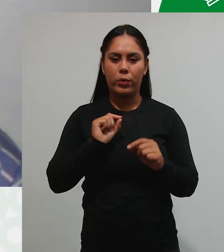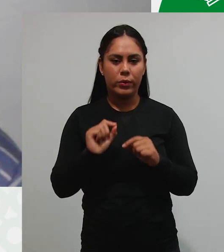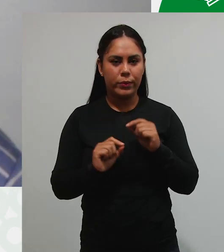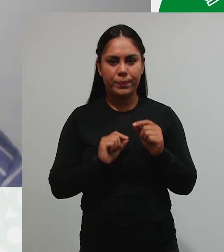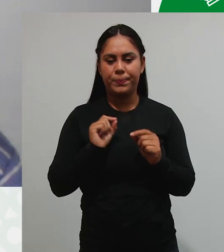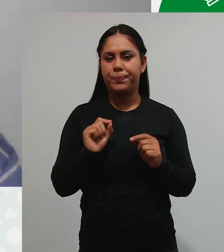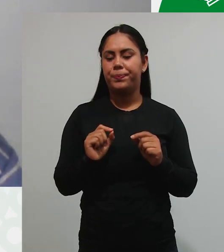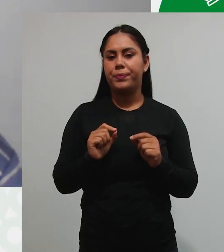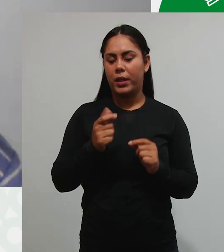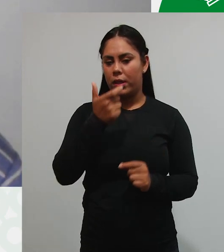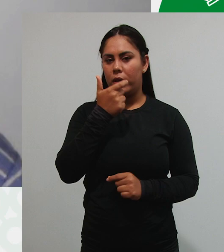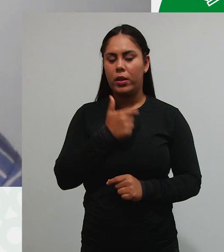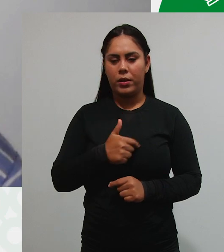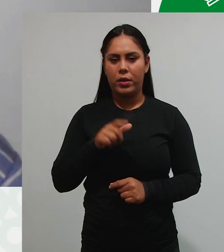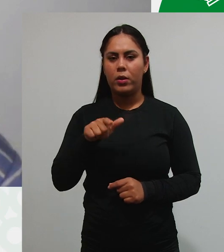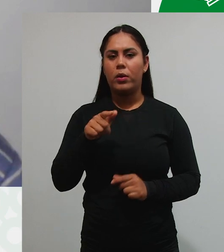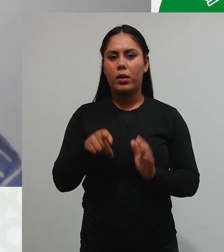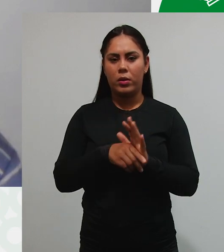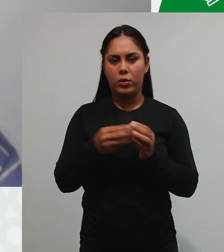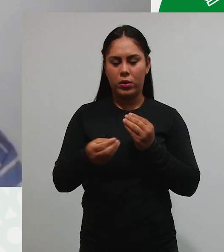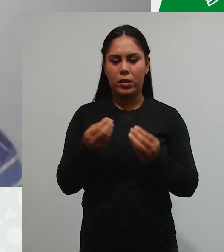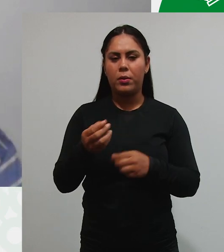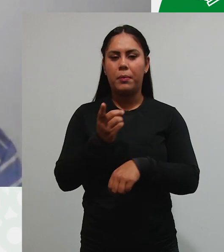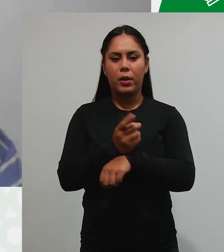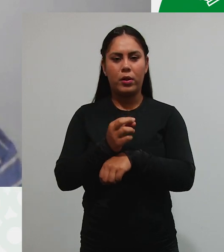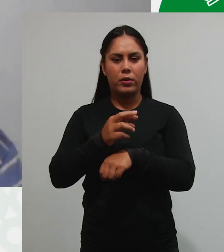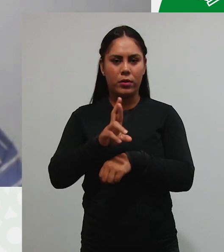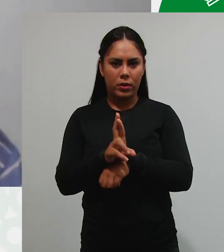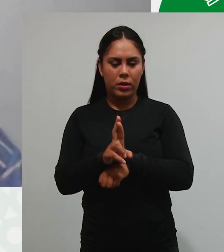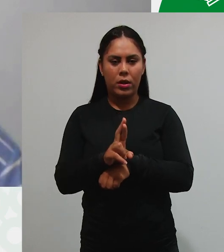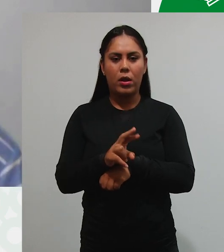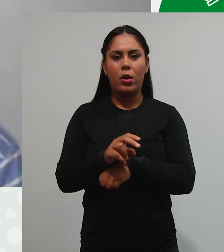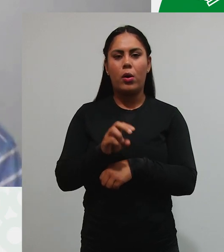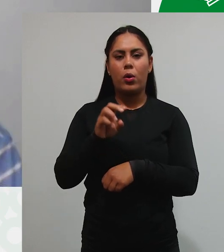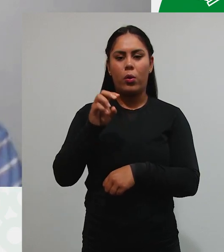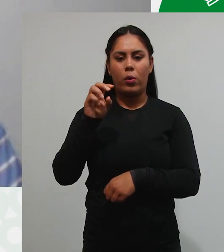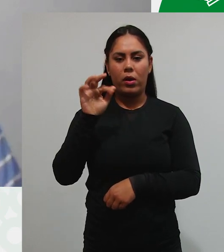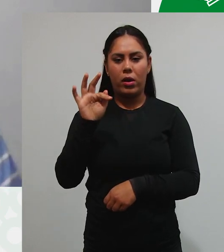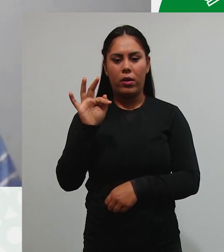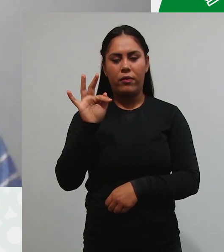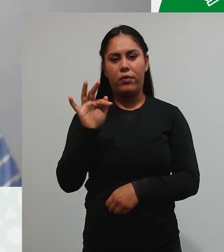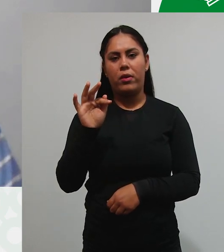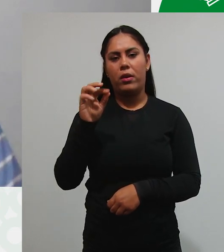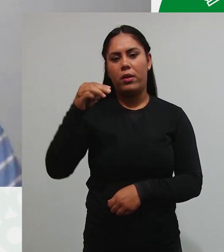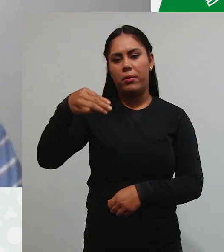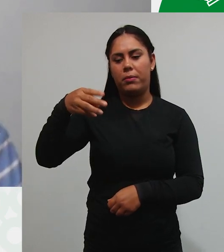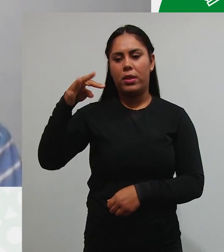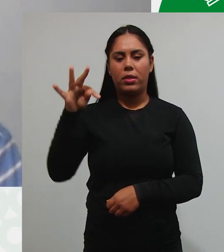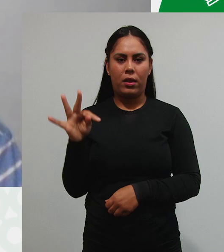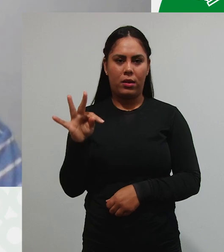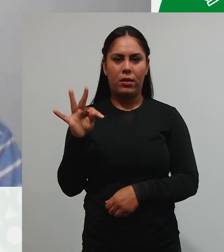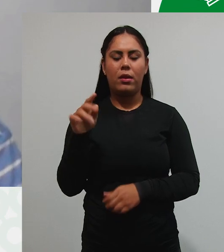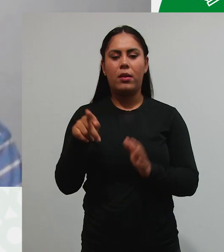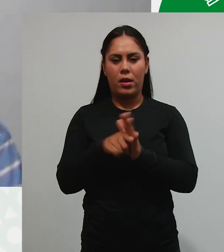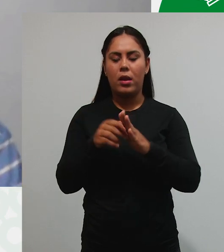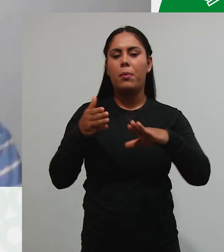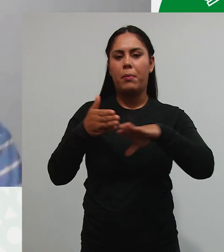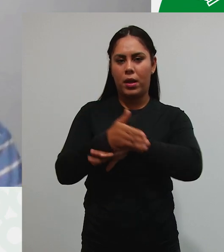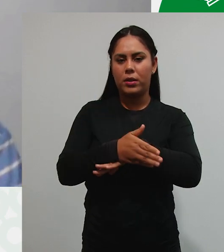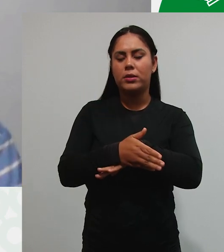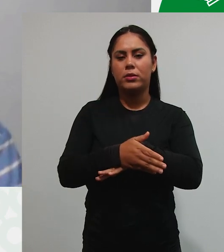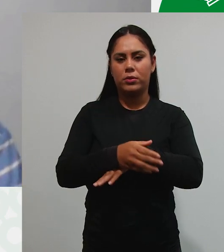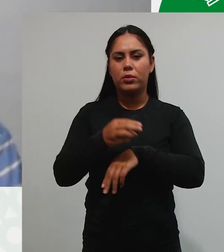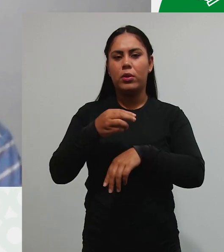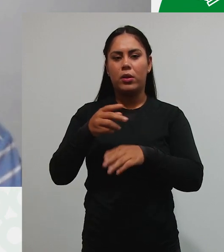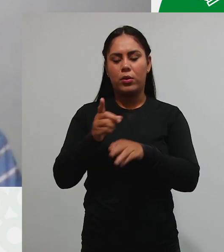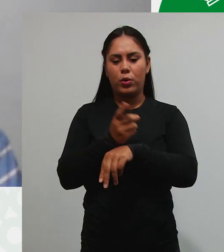presto a seleção para doutorado na UFMT e passo um doutorado em educação. E durante o doutorado, eu